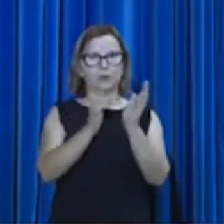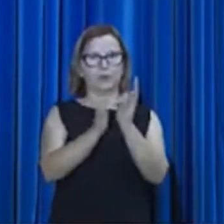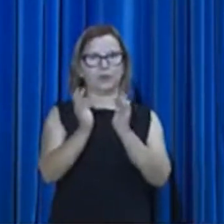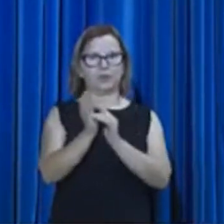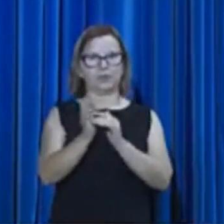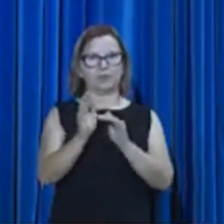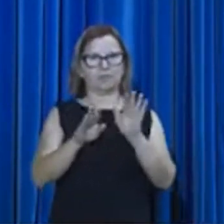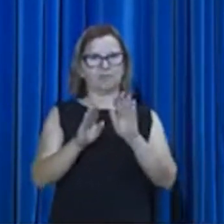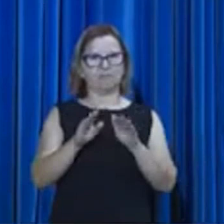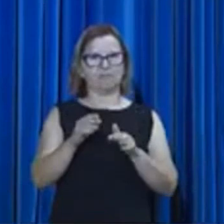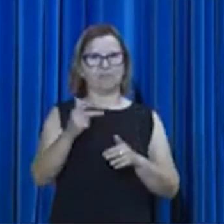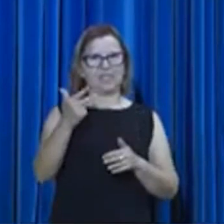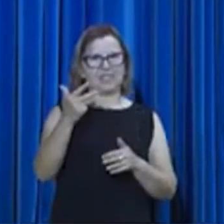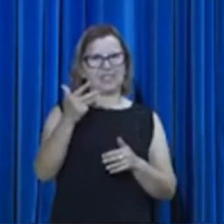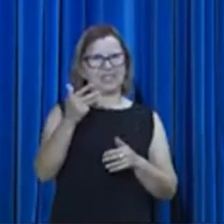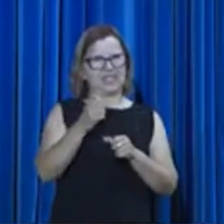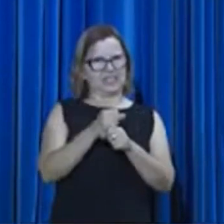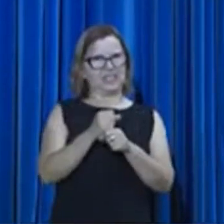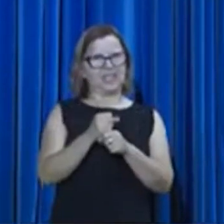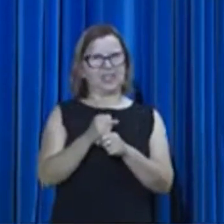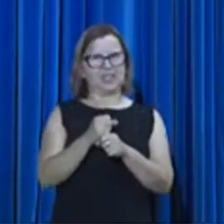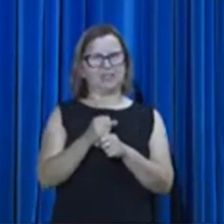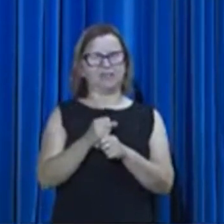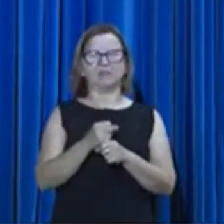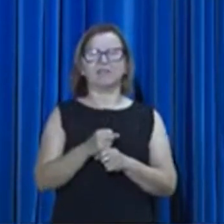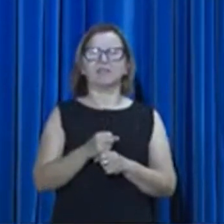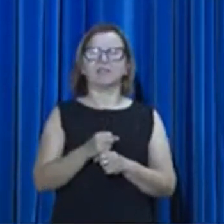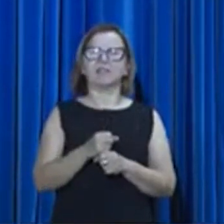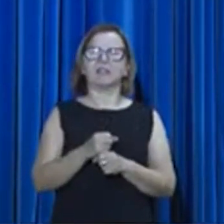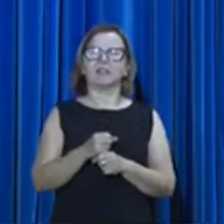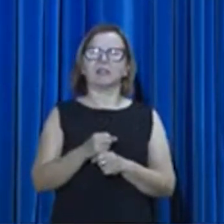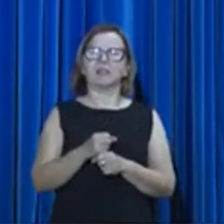Você andou com os seus amigos, os outros discípulos.